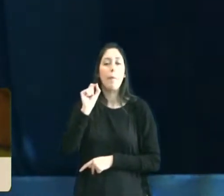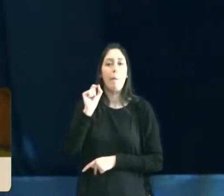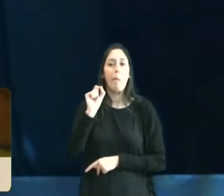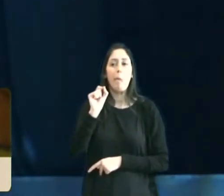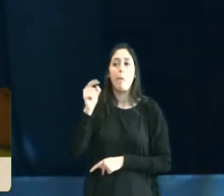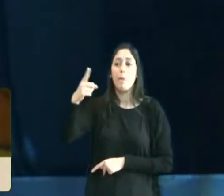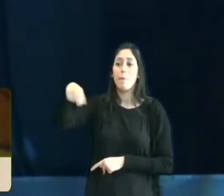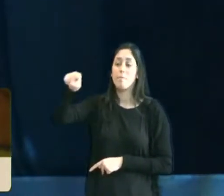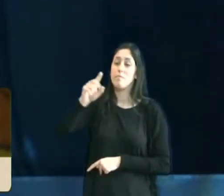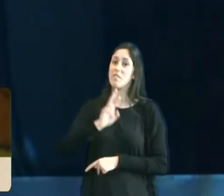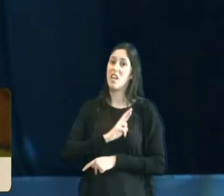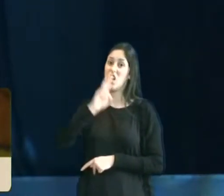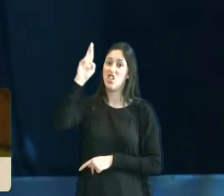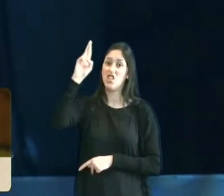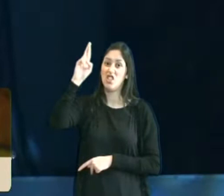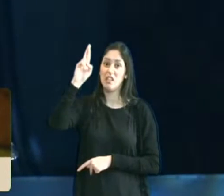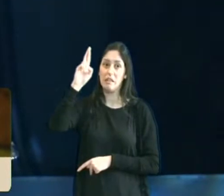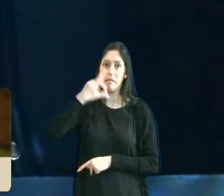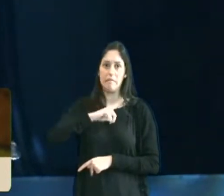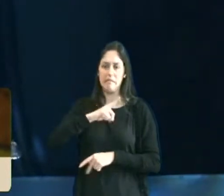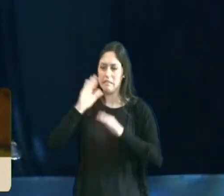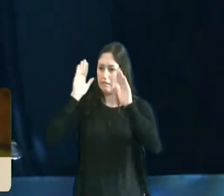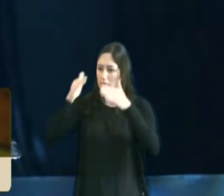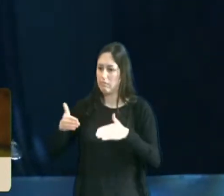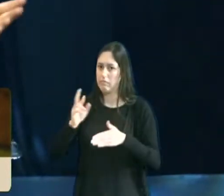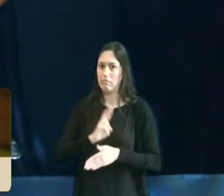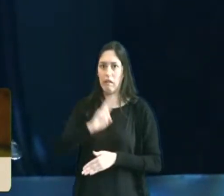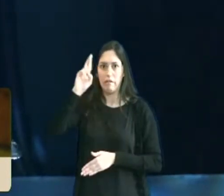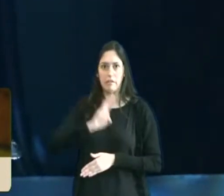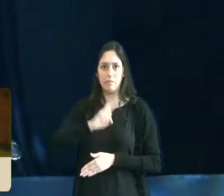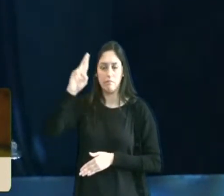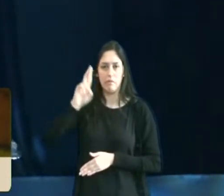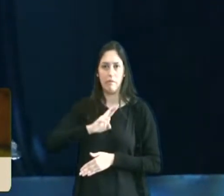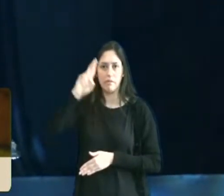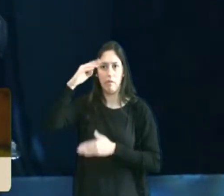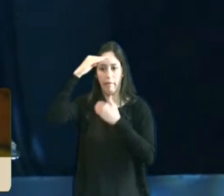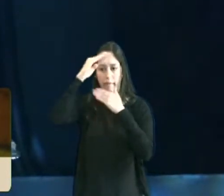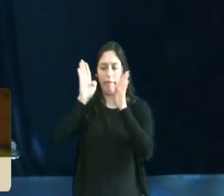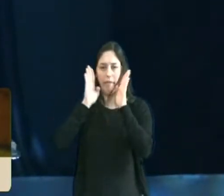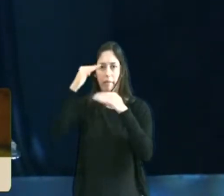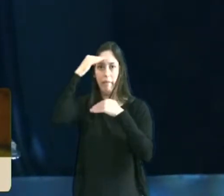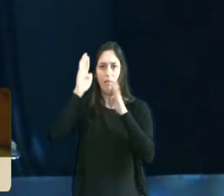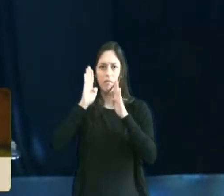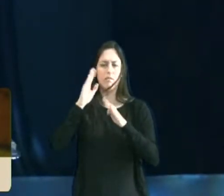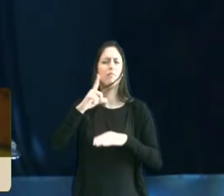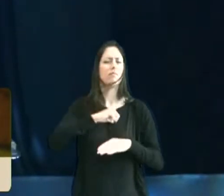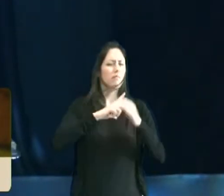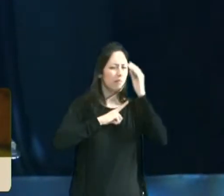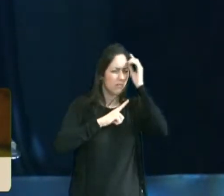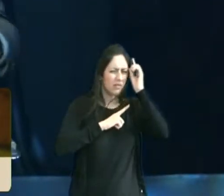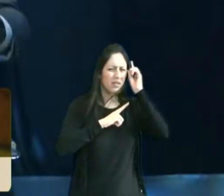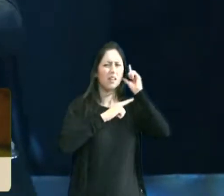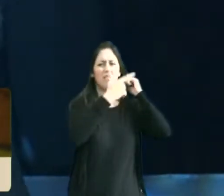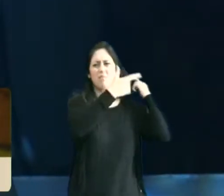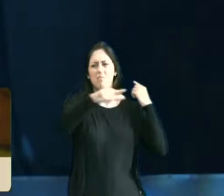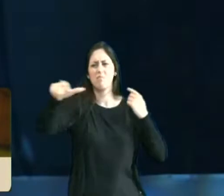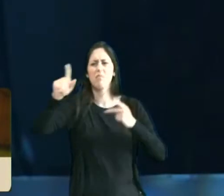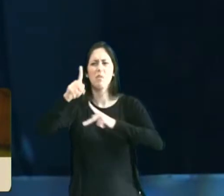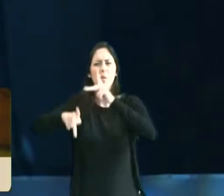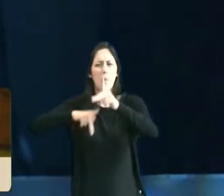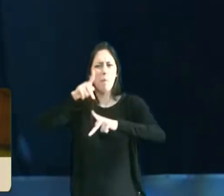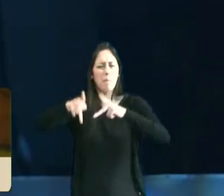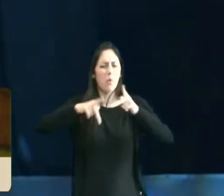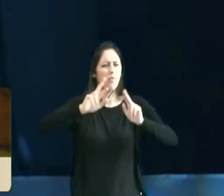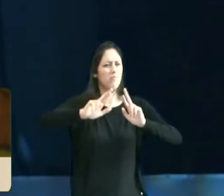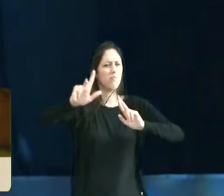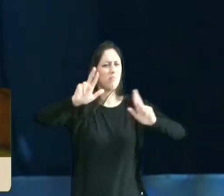da religião, da forma mais rígida possível. E você vai ver as diversas pressões nos embates entre